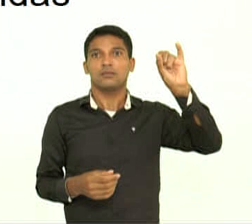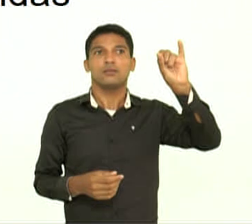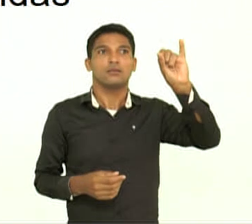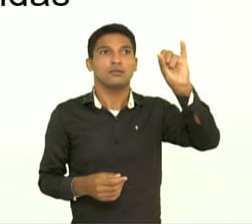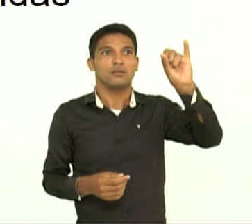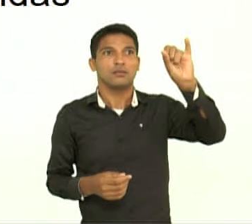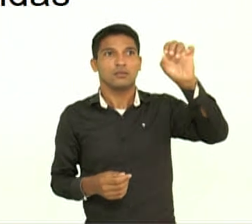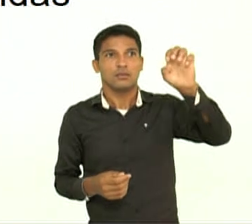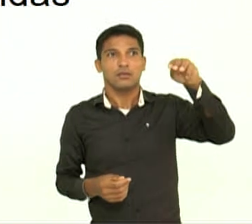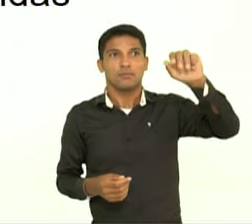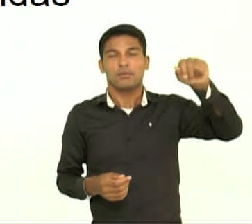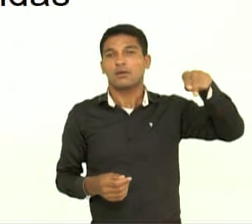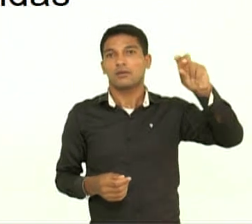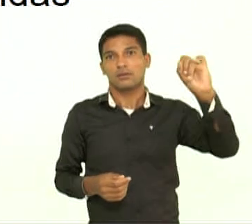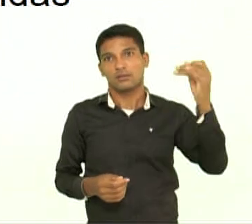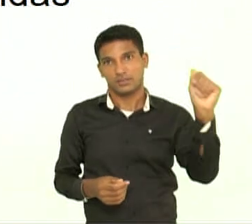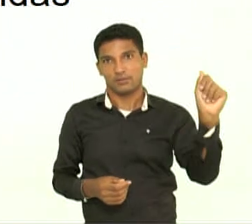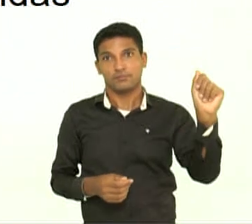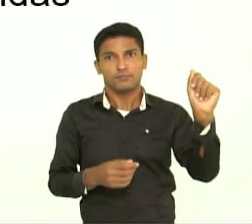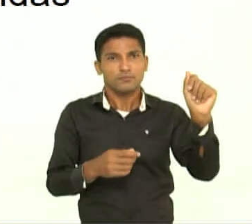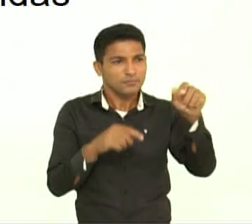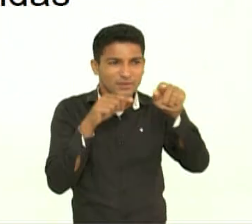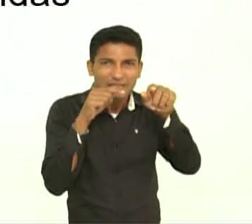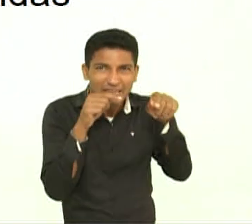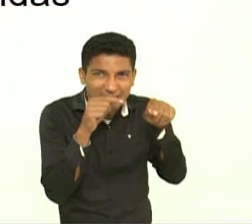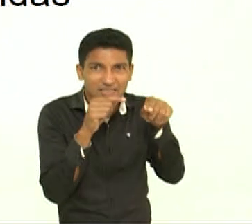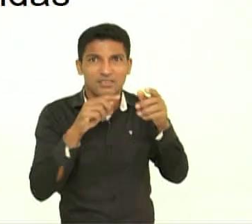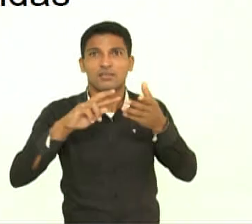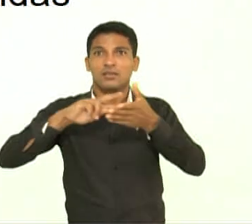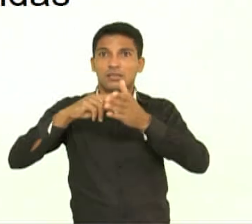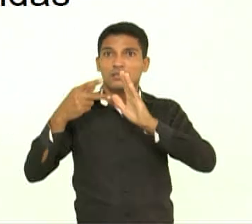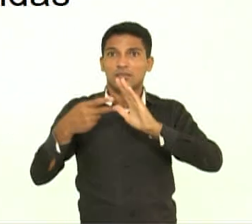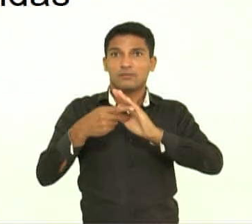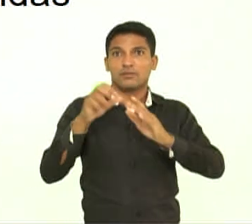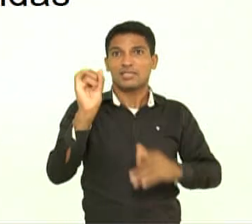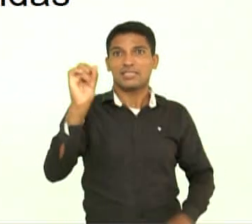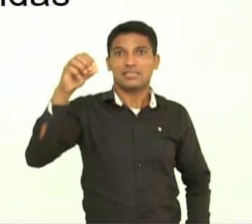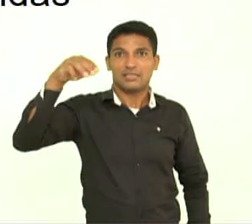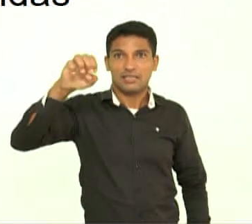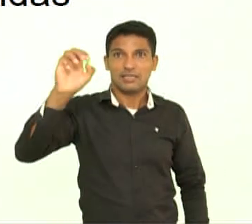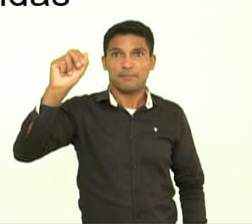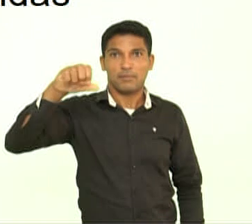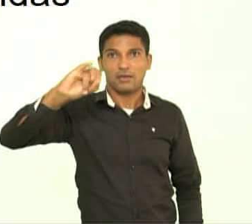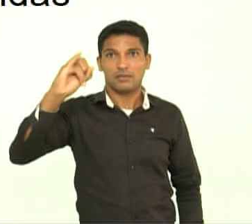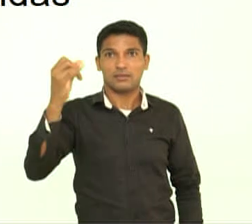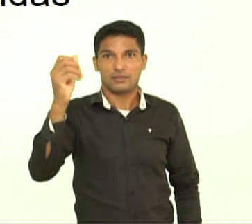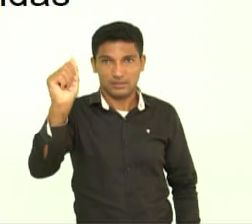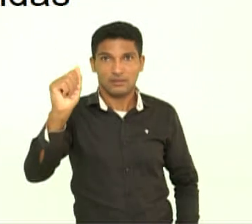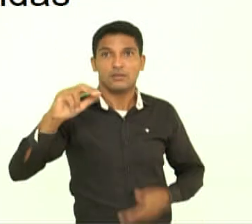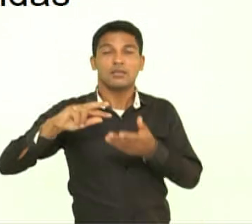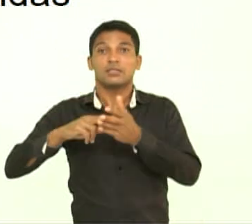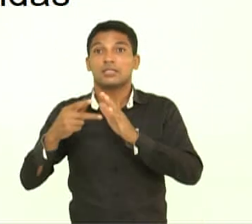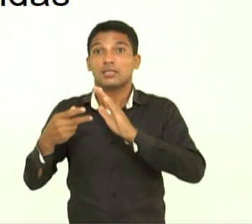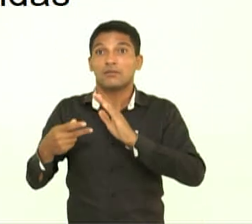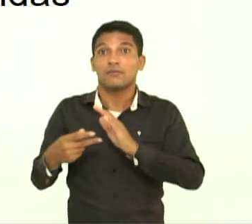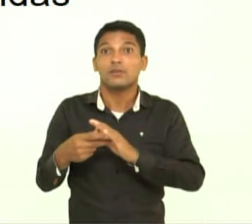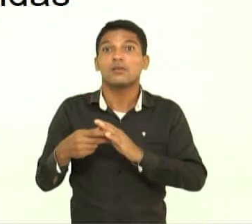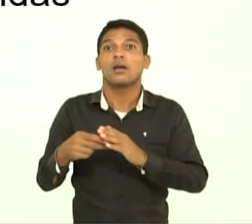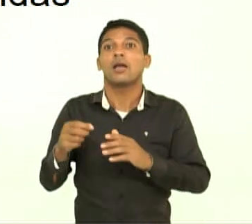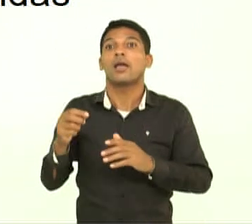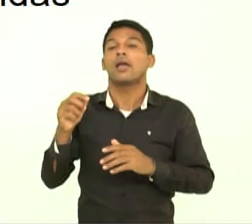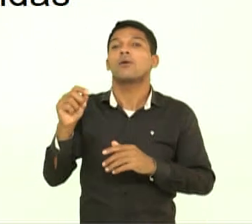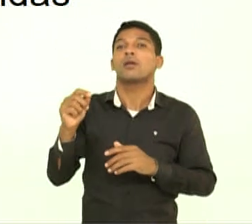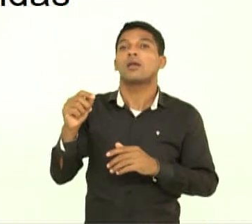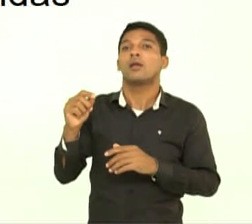e da Umbanda, Iemanjá é a energia das águas salgadas, protetora das famílias e do amor. Muitos pescadores têm a